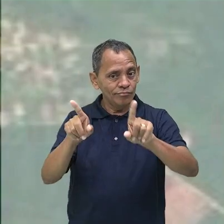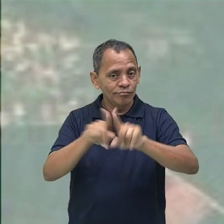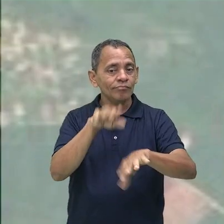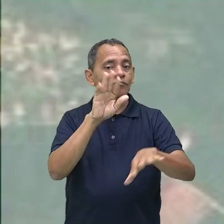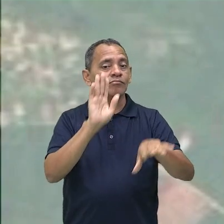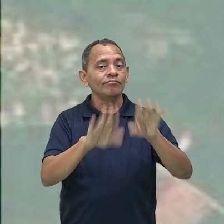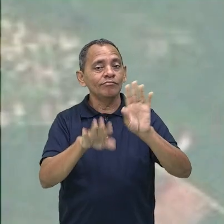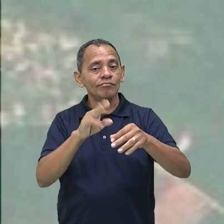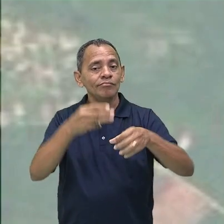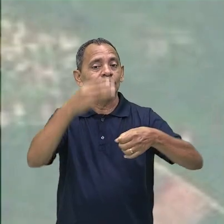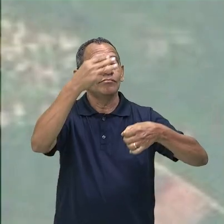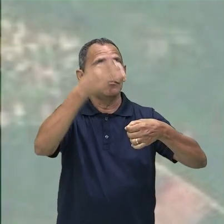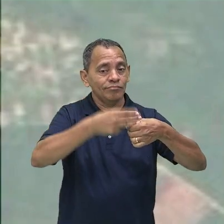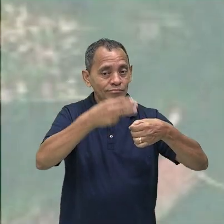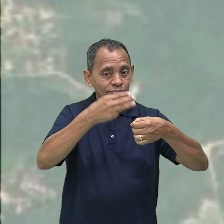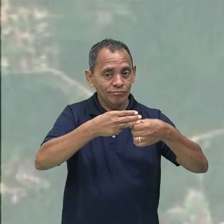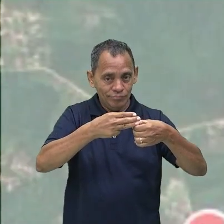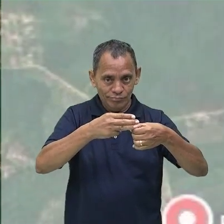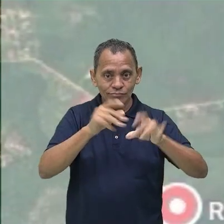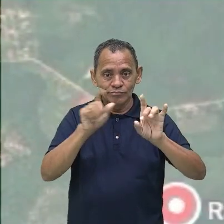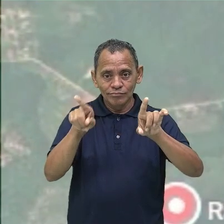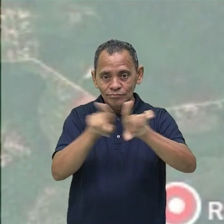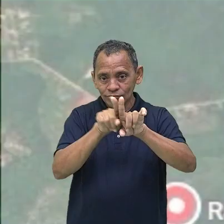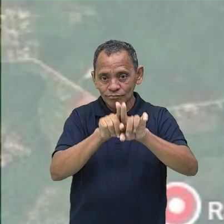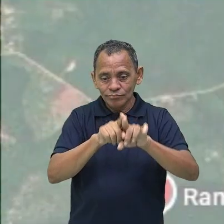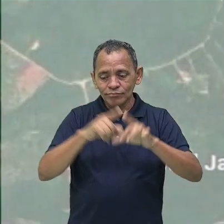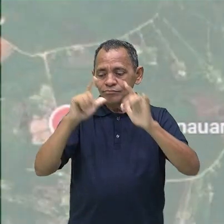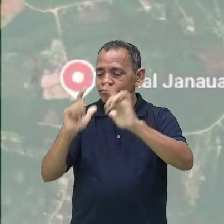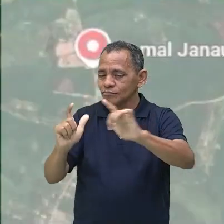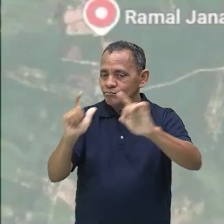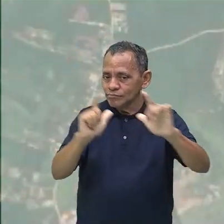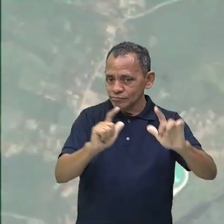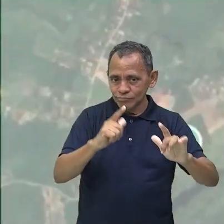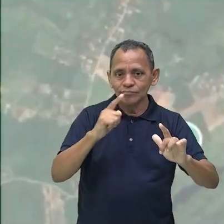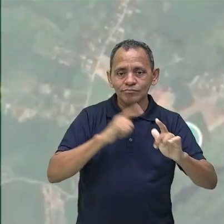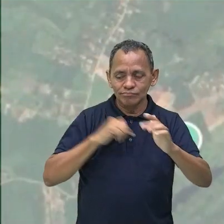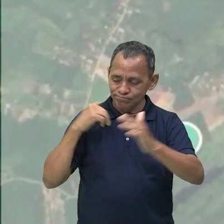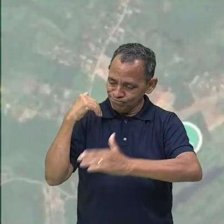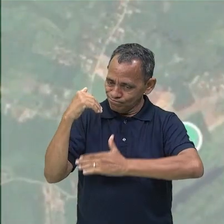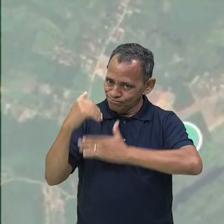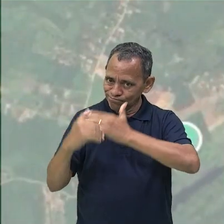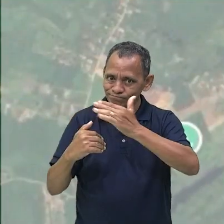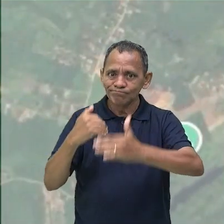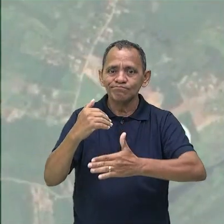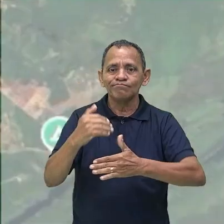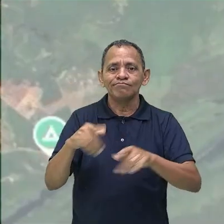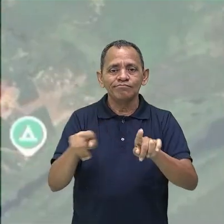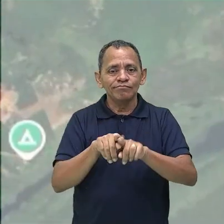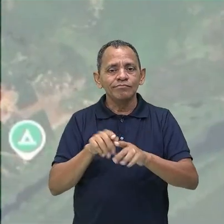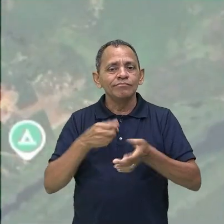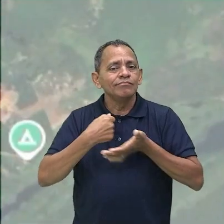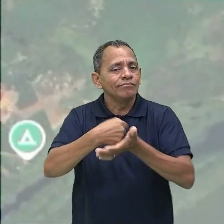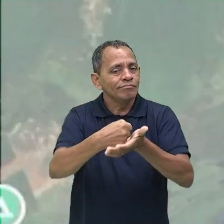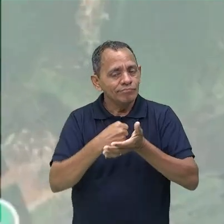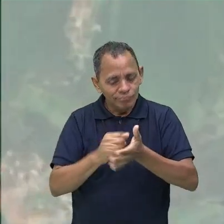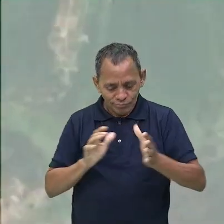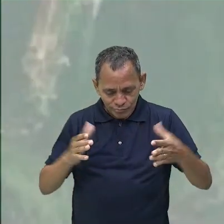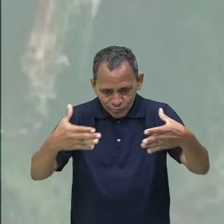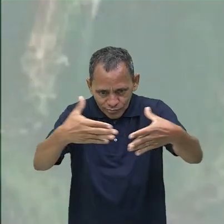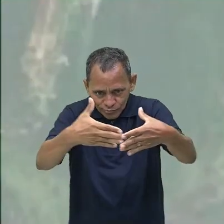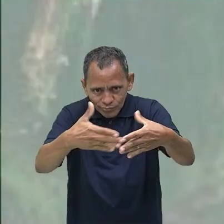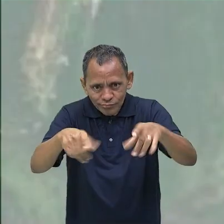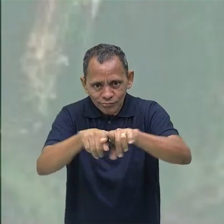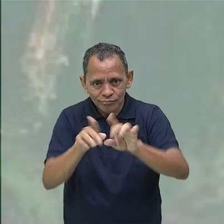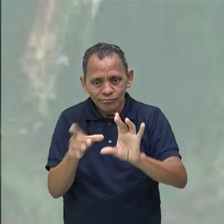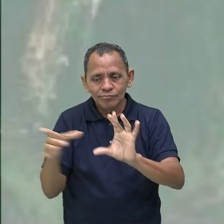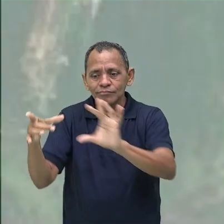do município, do local, que acaba se desenvolvendo, né, que acaba até ajudando a comunidade, ligando,